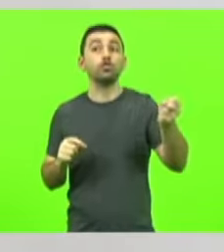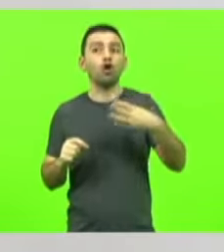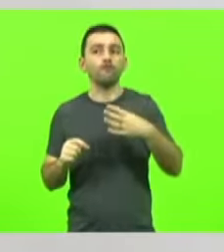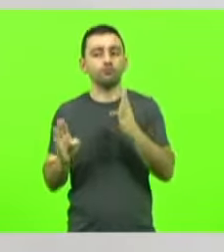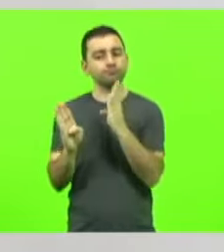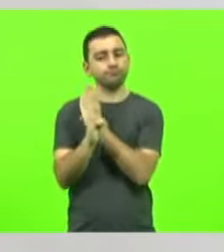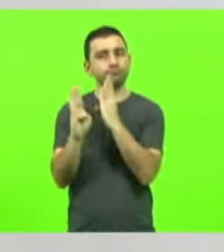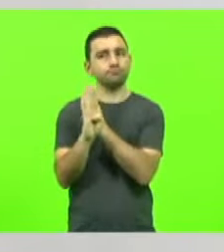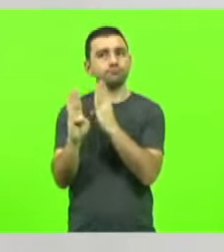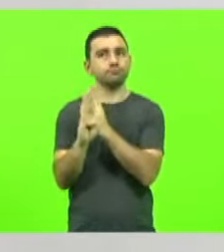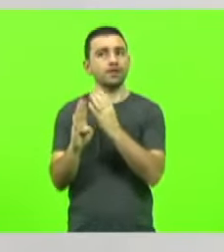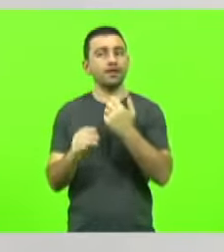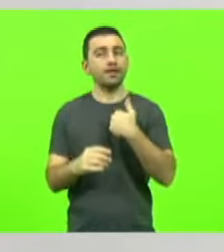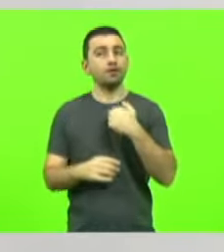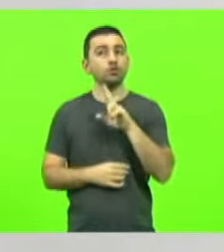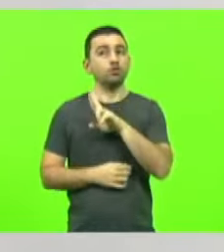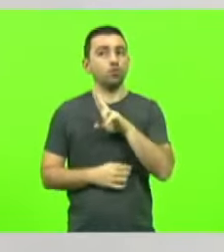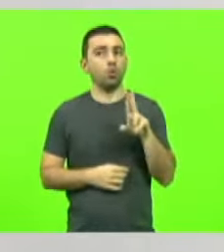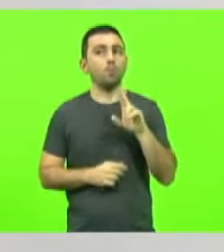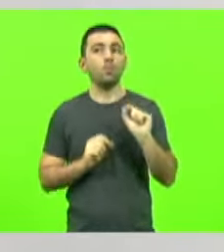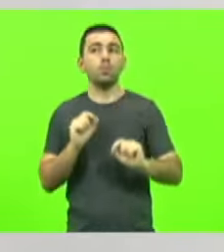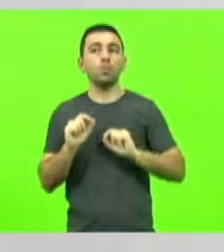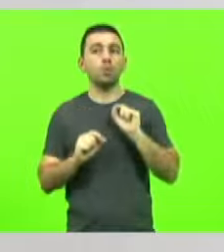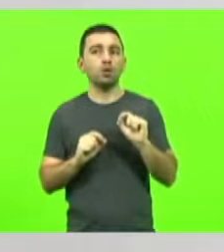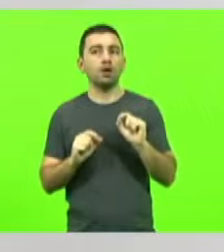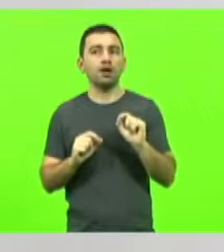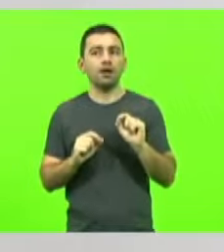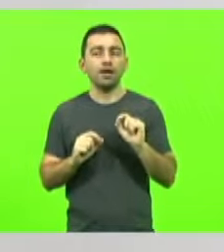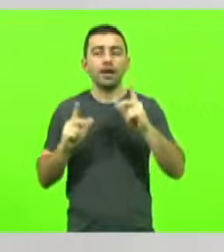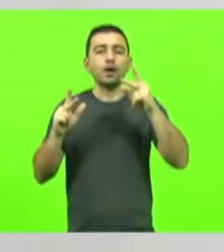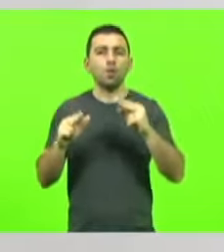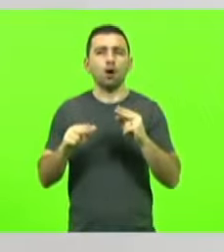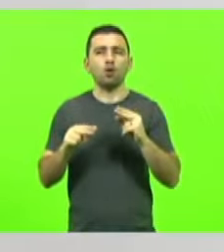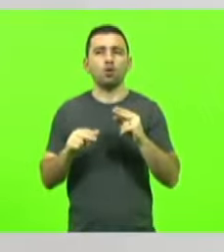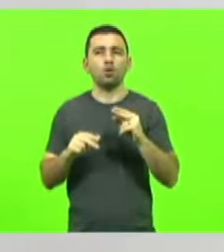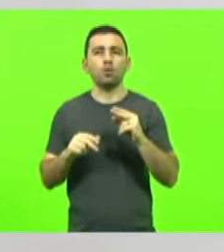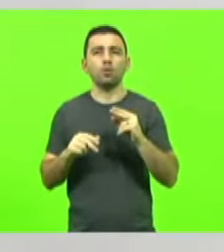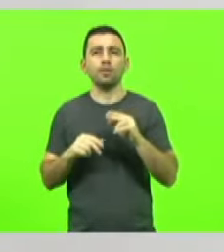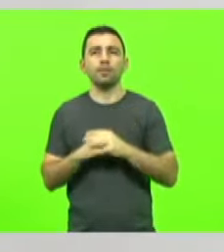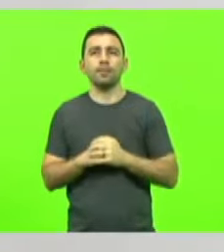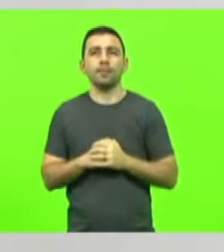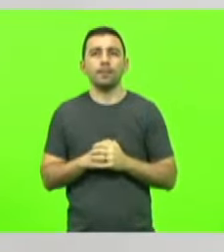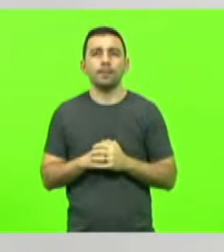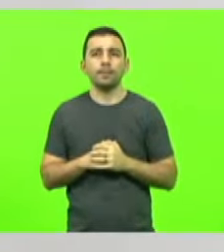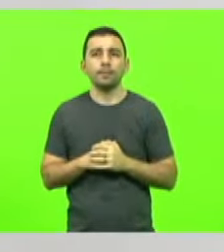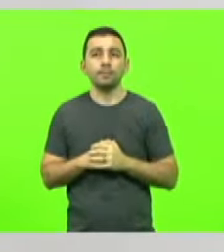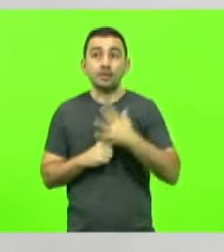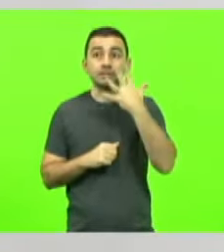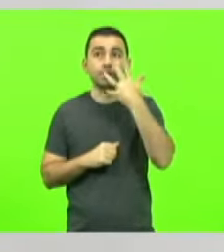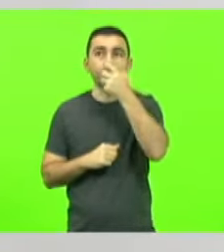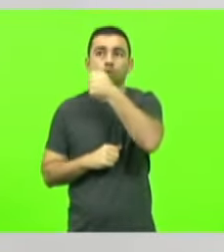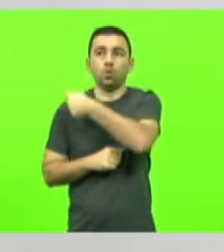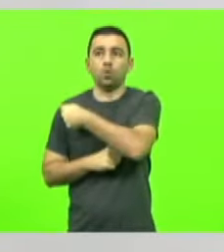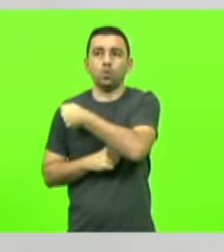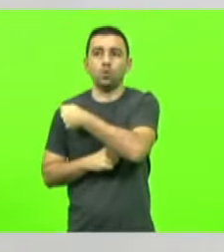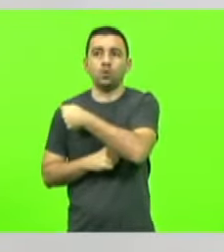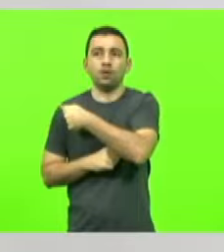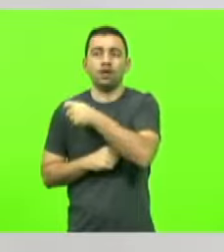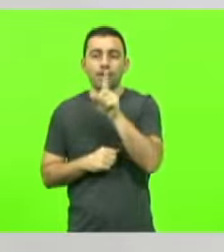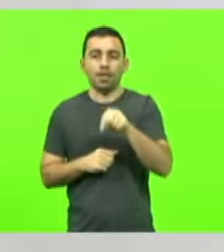eu daria o nome para ela, se fosse consultado pela Polícia Federal, como o Salvador.